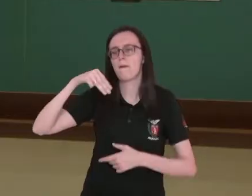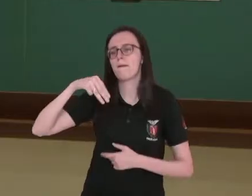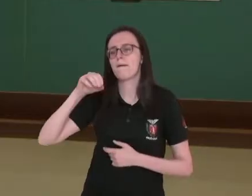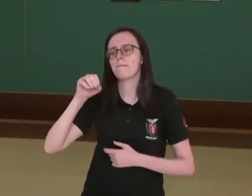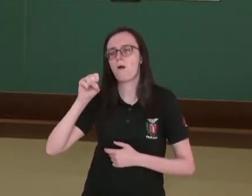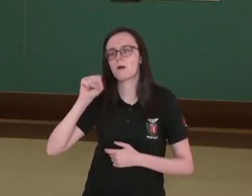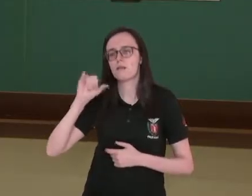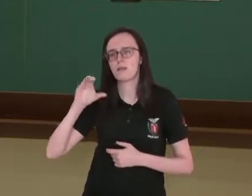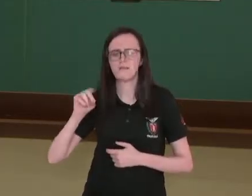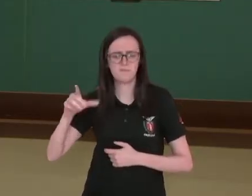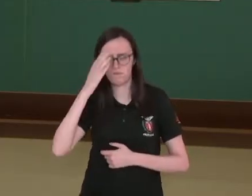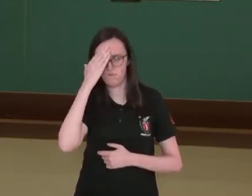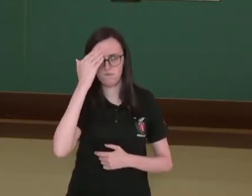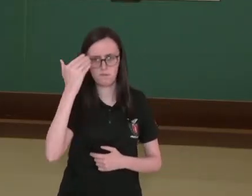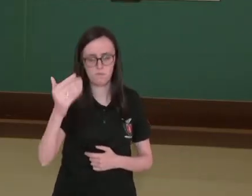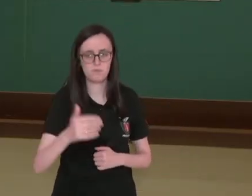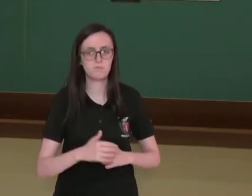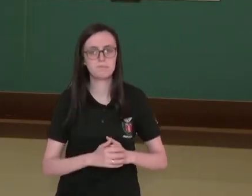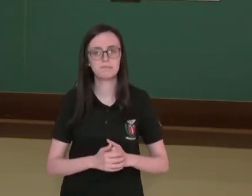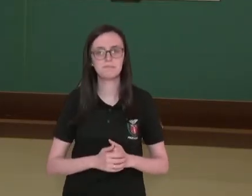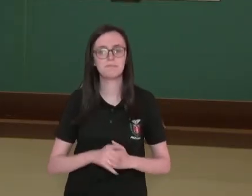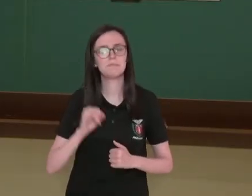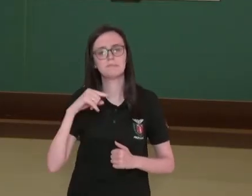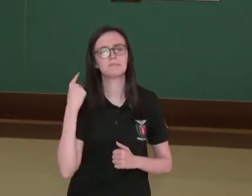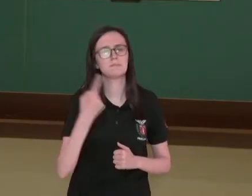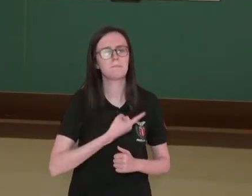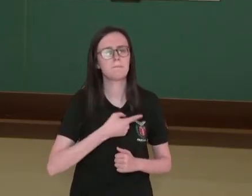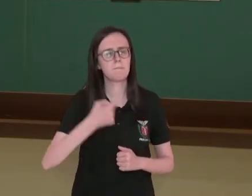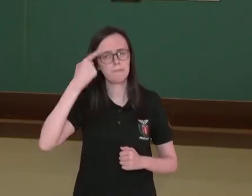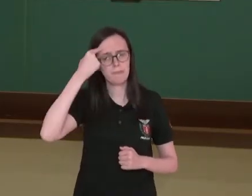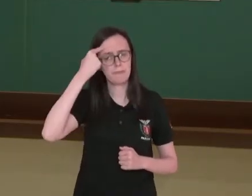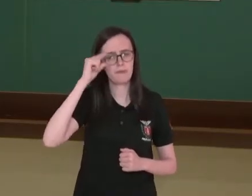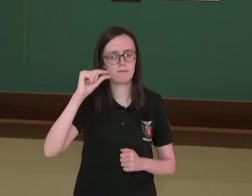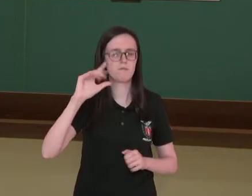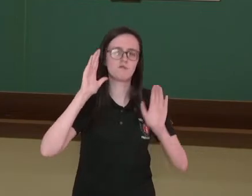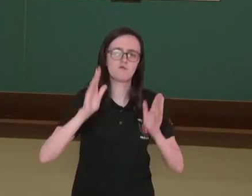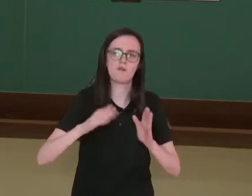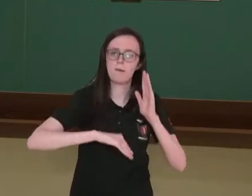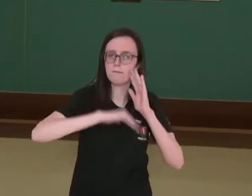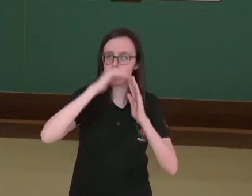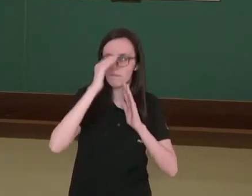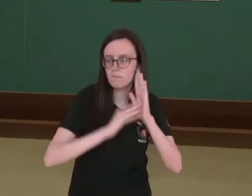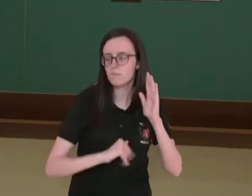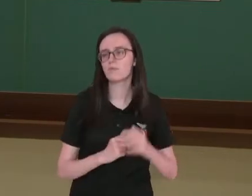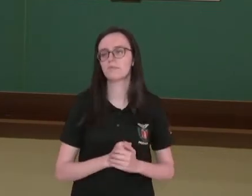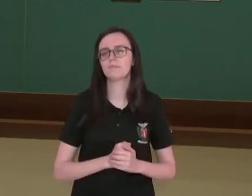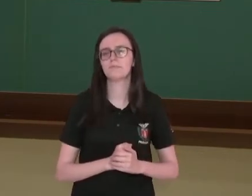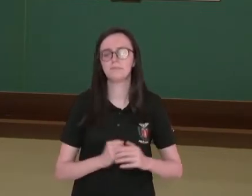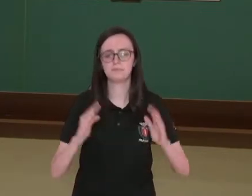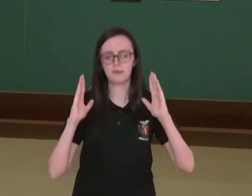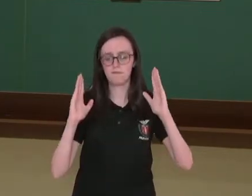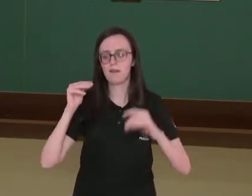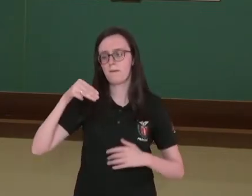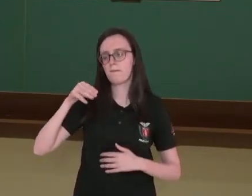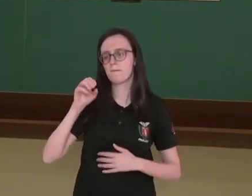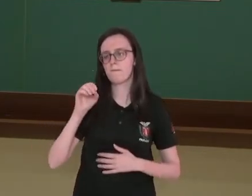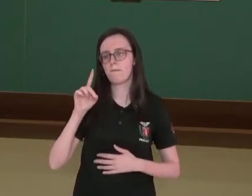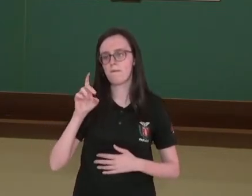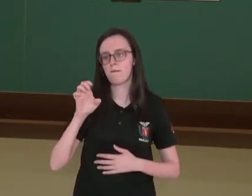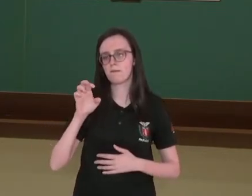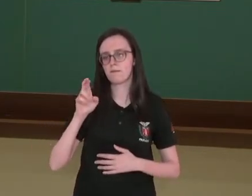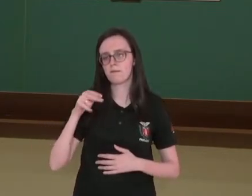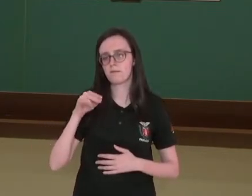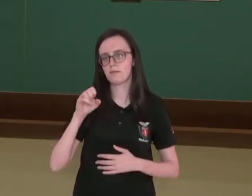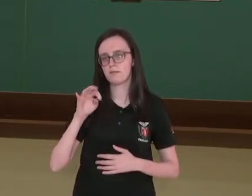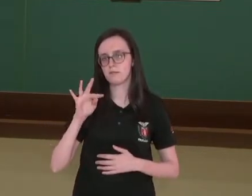tá. Aí, se a gente for pensar um pouquinho, ele foi um pintor modernista, tá, holandês lá, né,